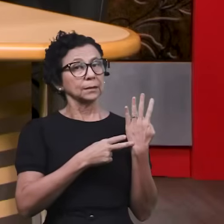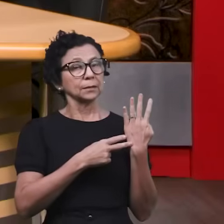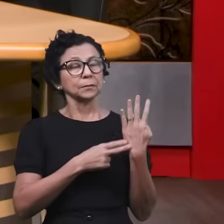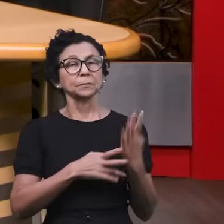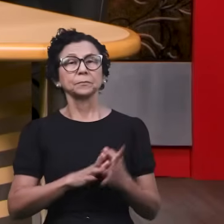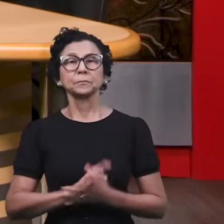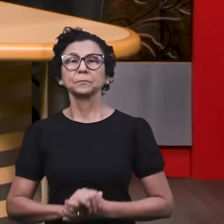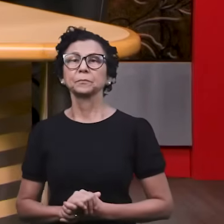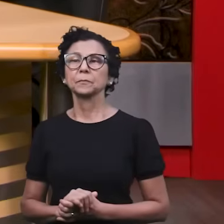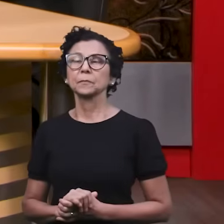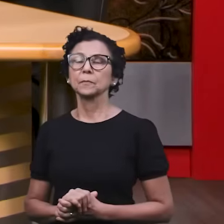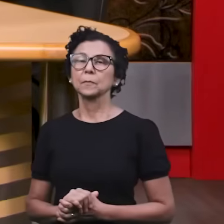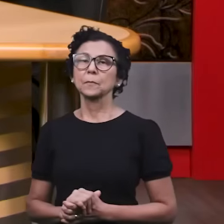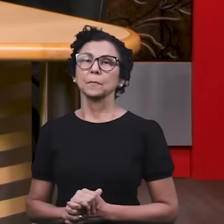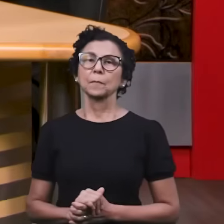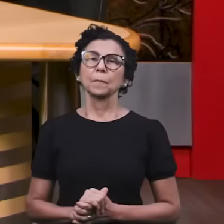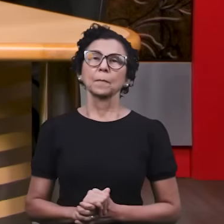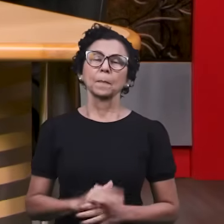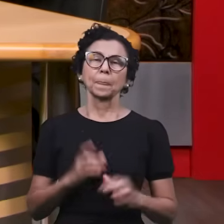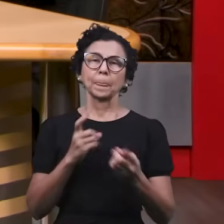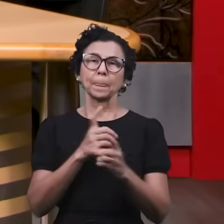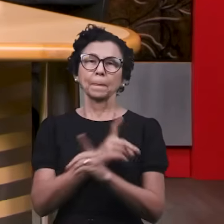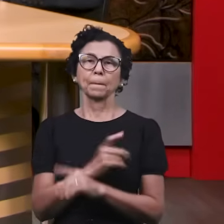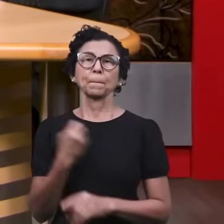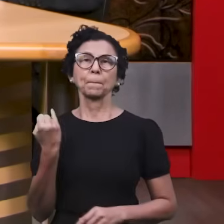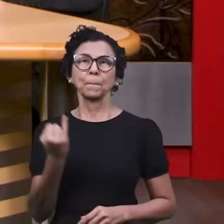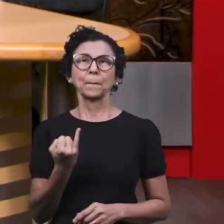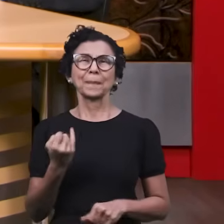que também vos ensinei. Então a doutrina é muito importante.